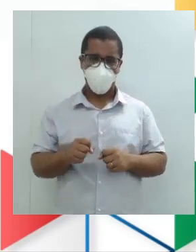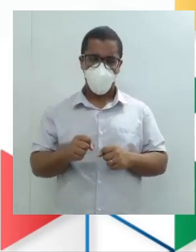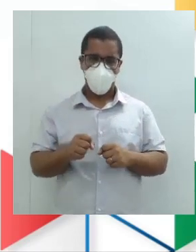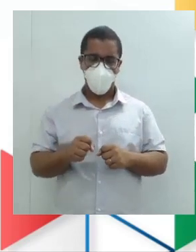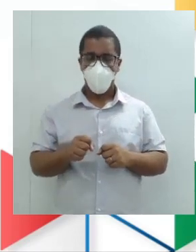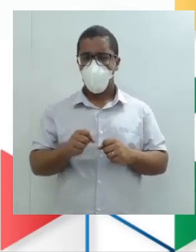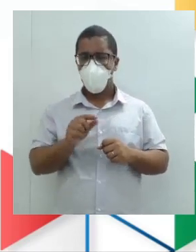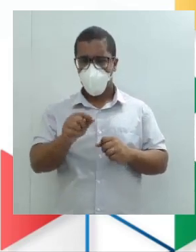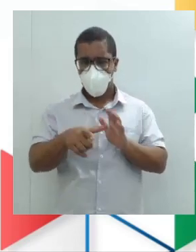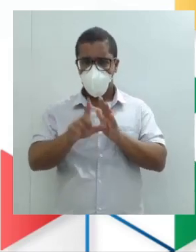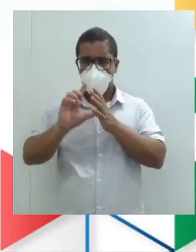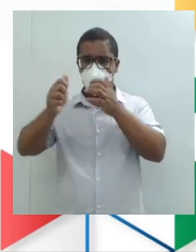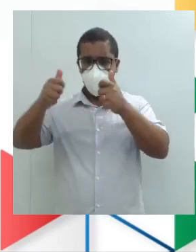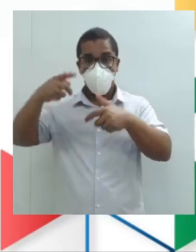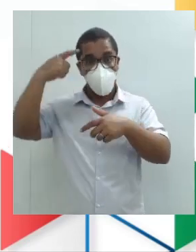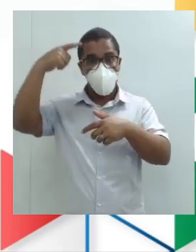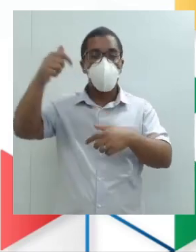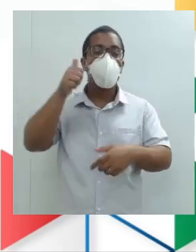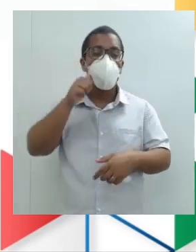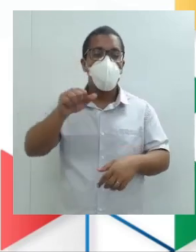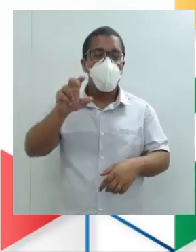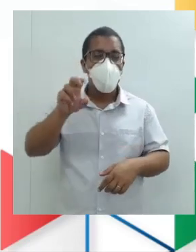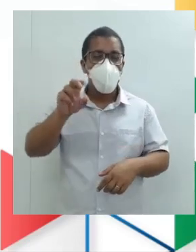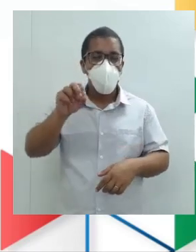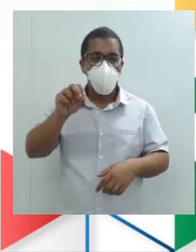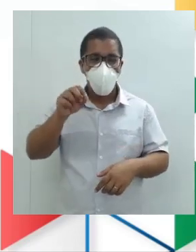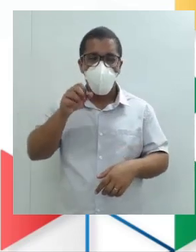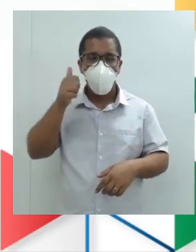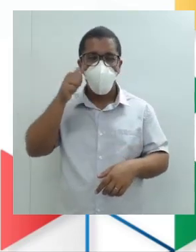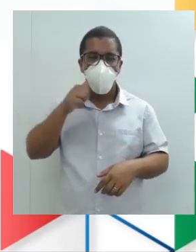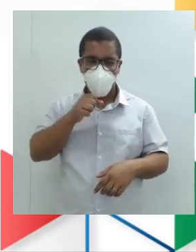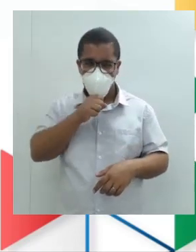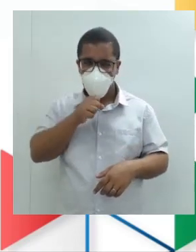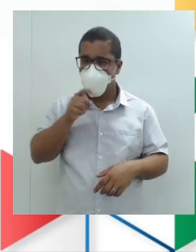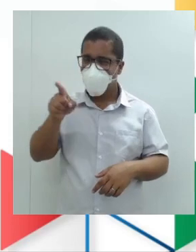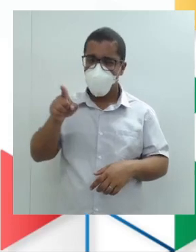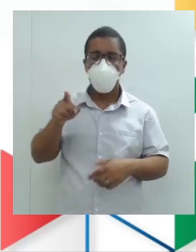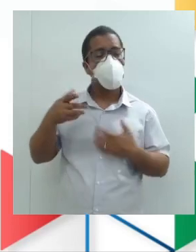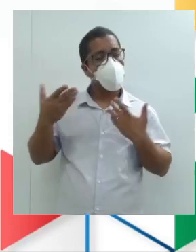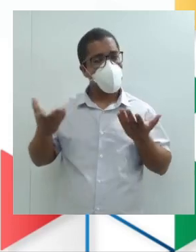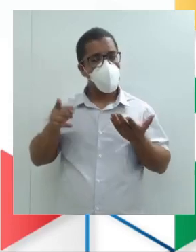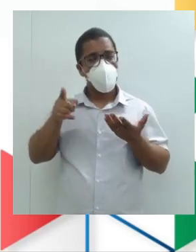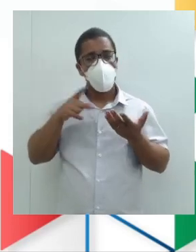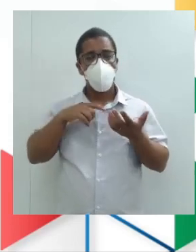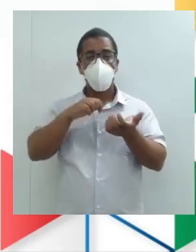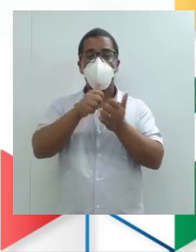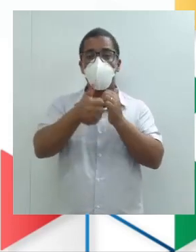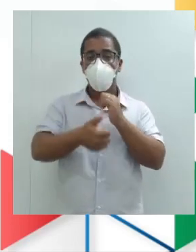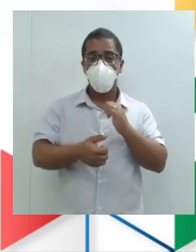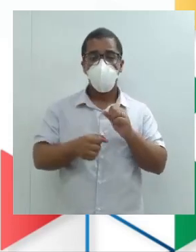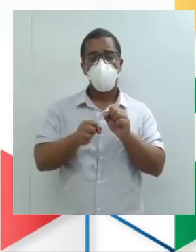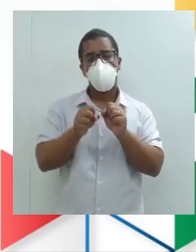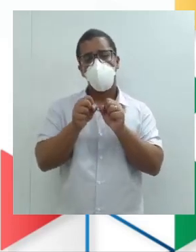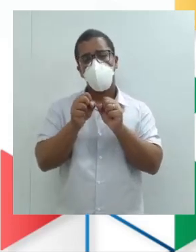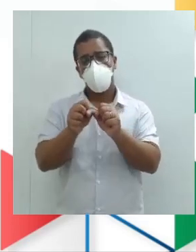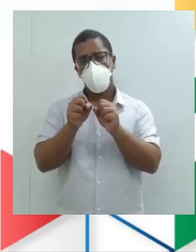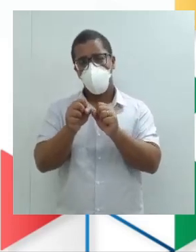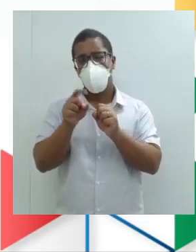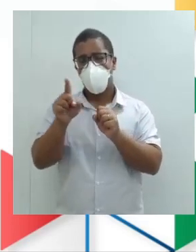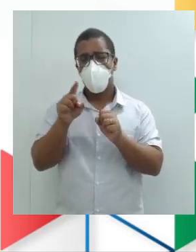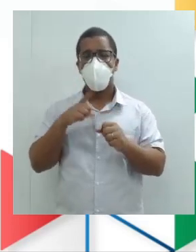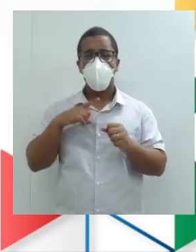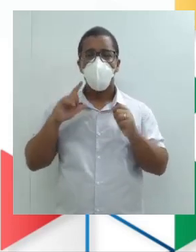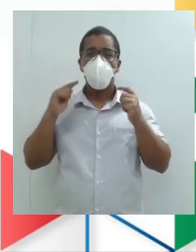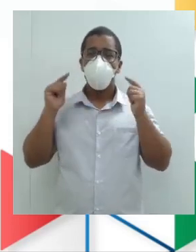a respeito da senhorinha que apareceu agora há pouco na tela para vocês. Então, o esporte ele pode ser praticado como forma de